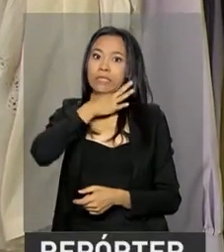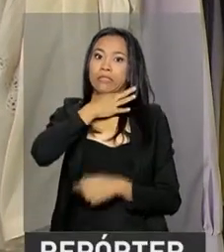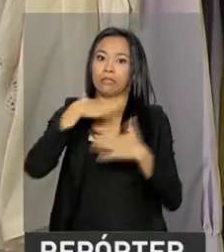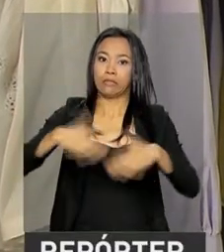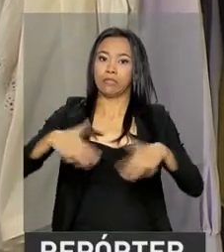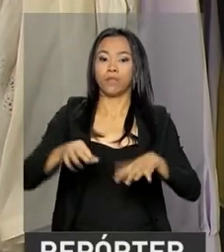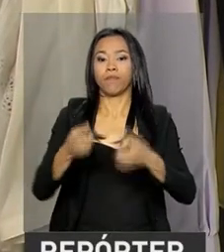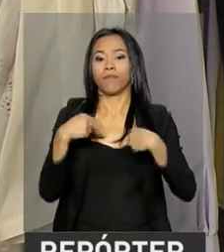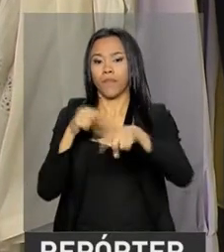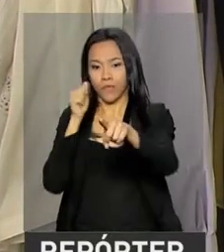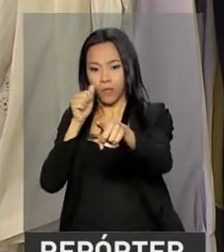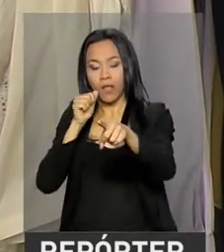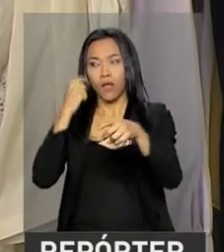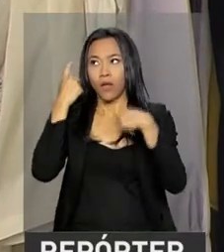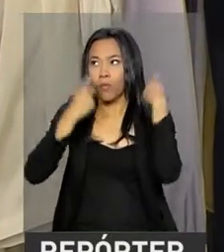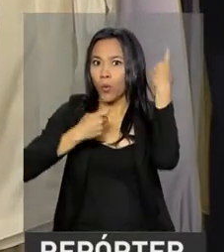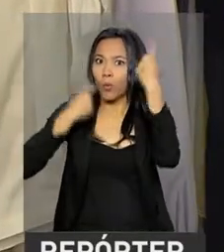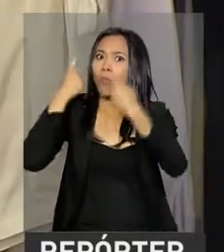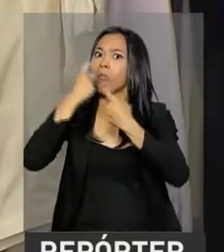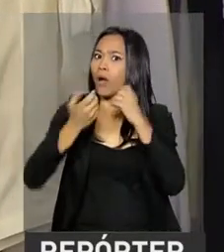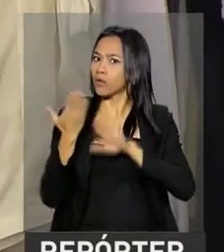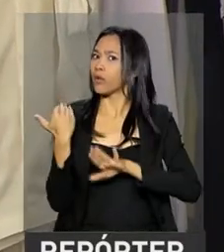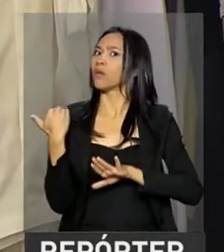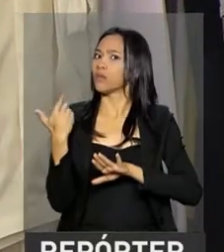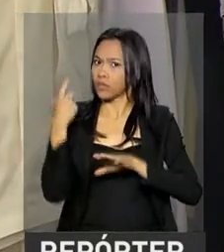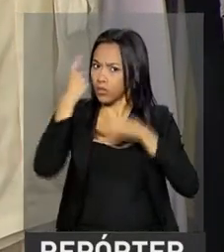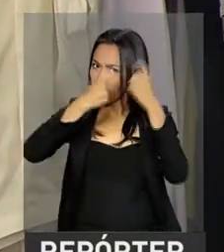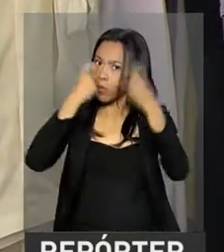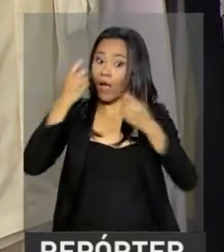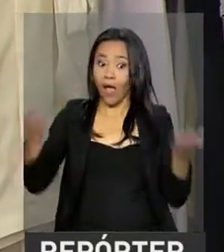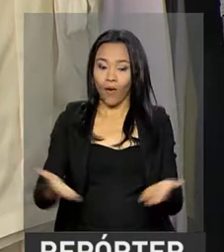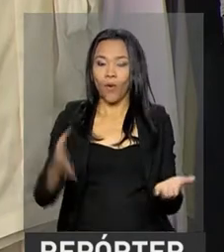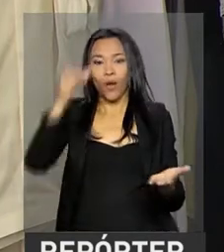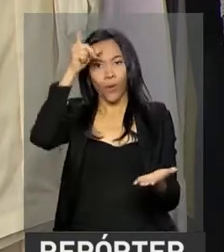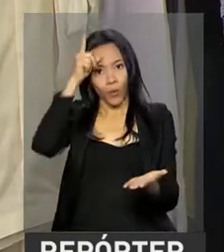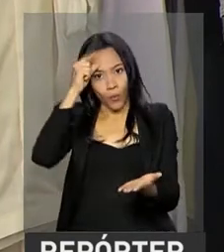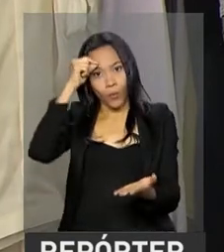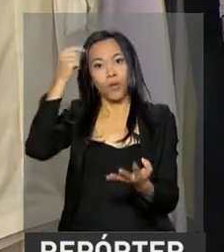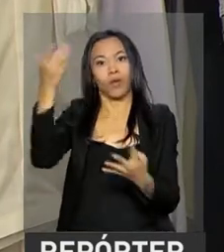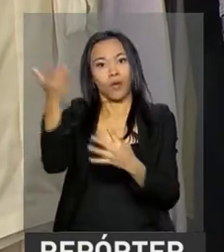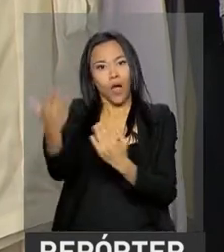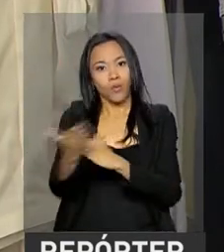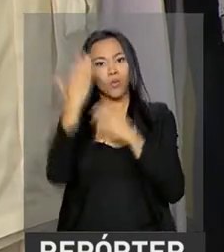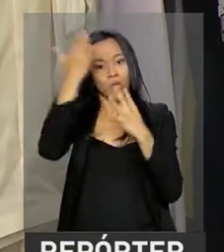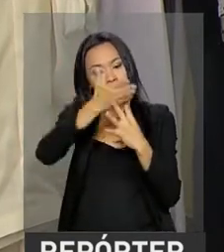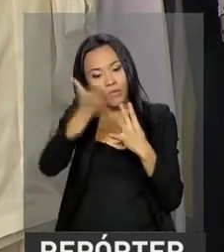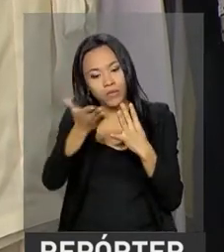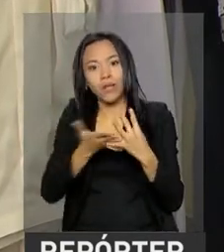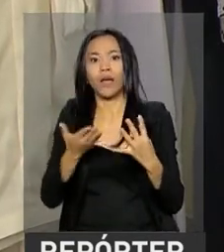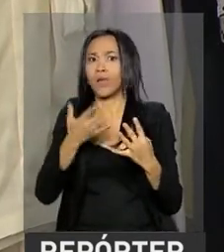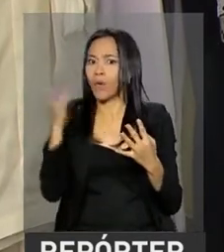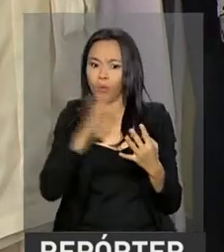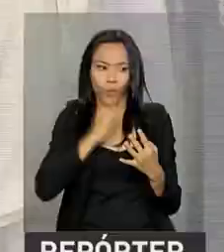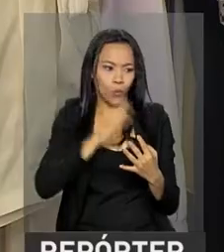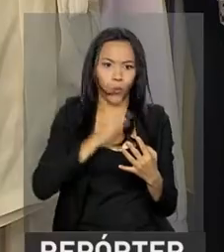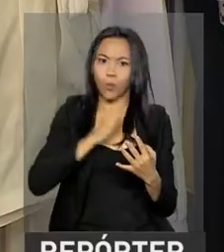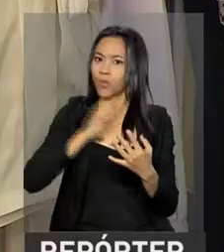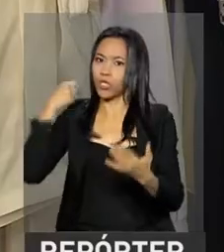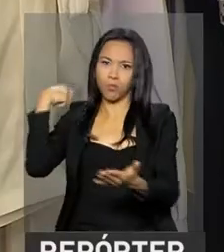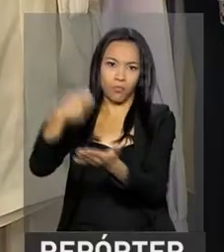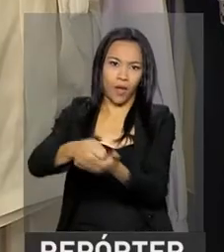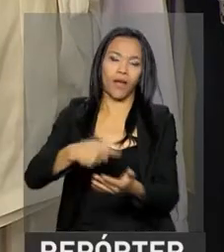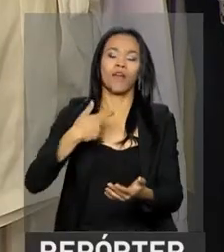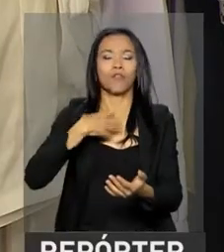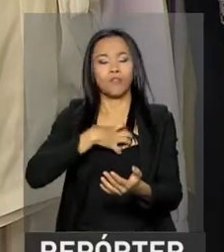preocupada agora com essa possibilidade de parcelamento quero ficar o quanto antes do filho vou ficar muito